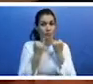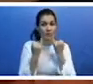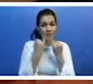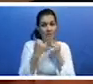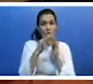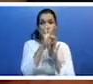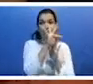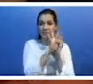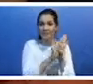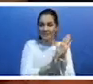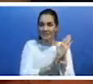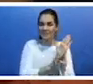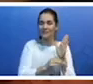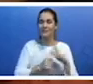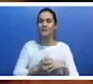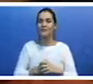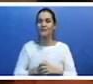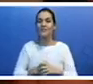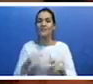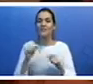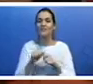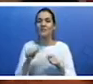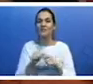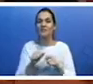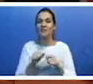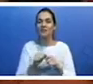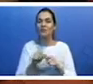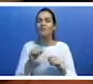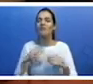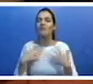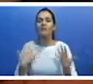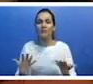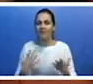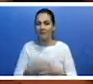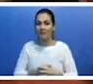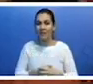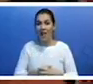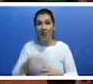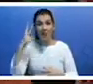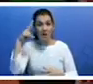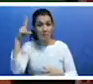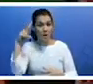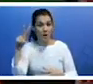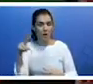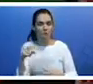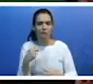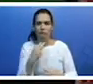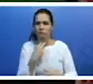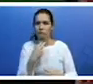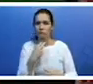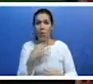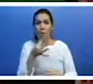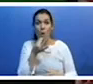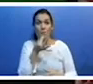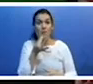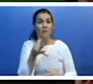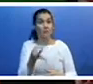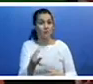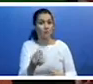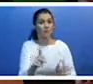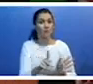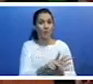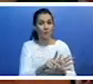texto nosso, né? E fazer isso aqui, ó. Lembrando-se de que não pode ter uma informação, não pode